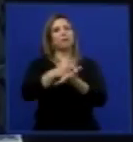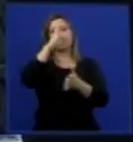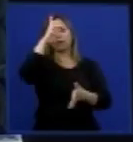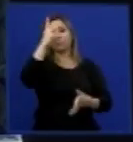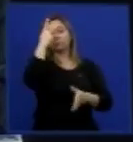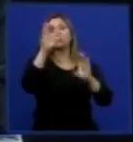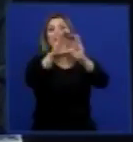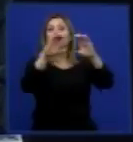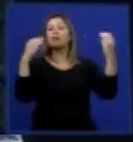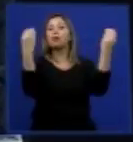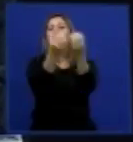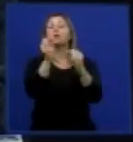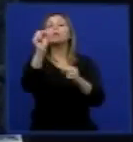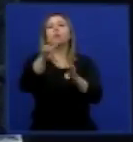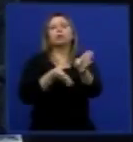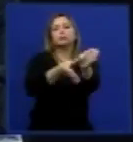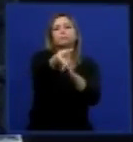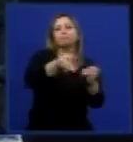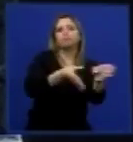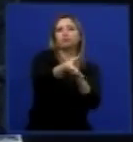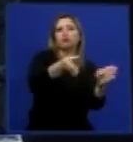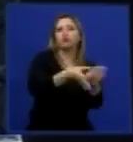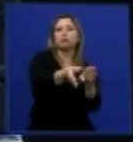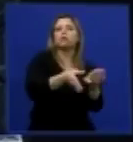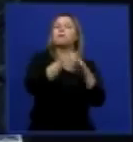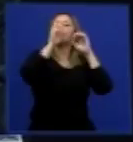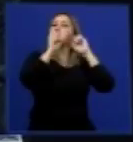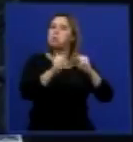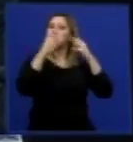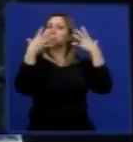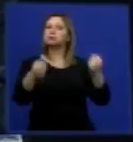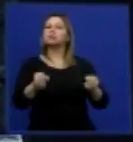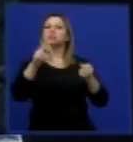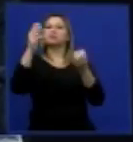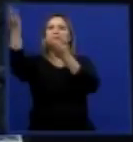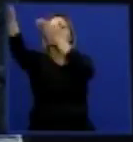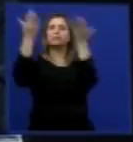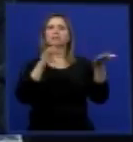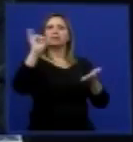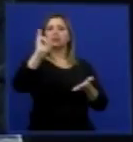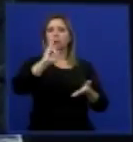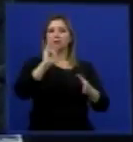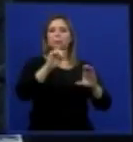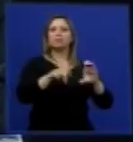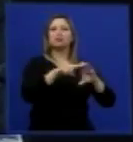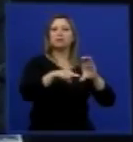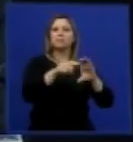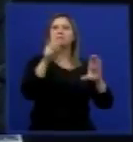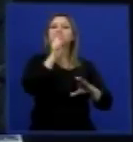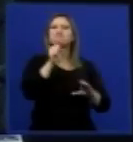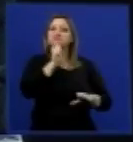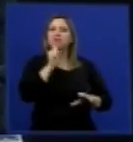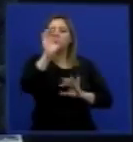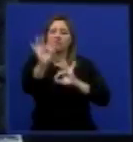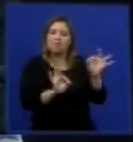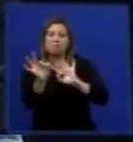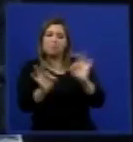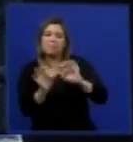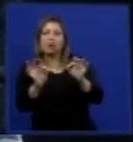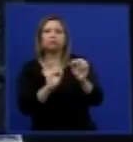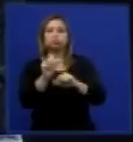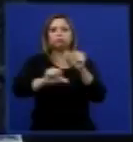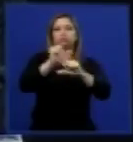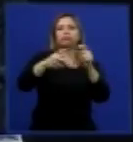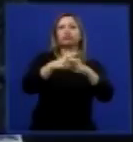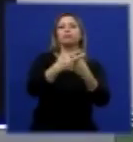Basileia orienta a permissão da importação de pneus usados para finalidade de reforma exclui a possibilidade